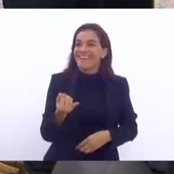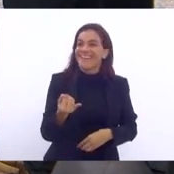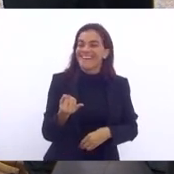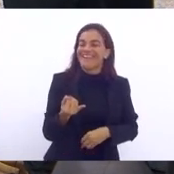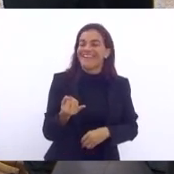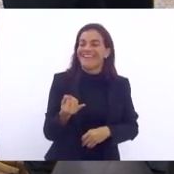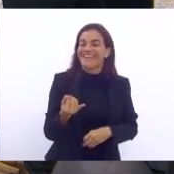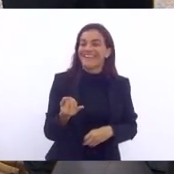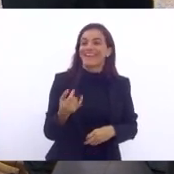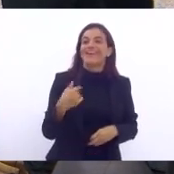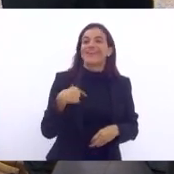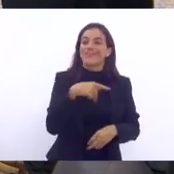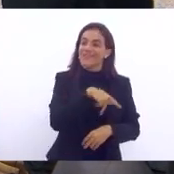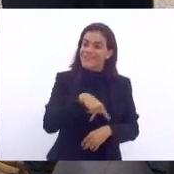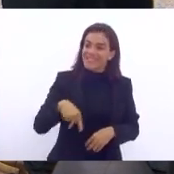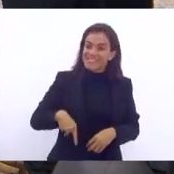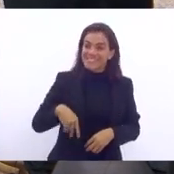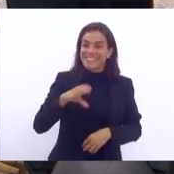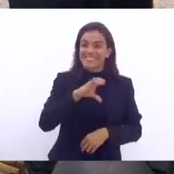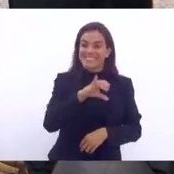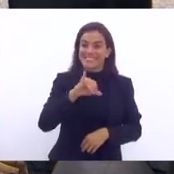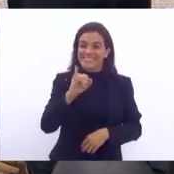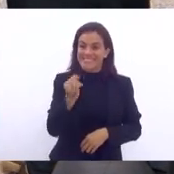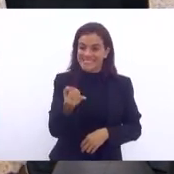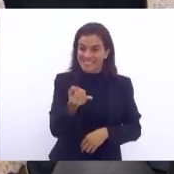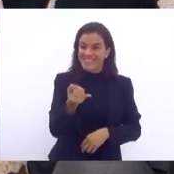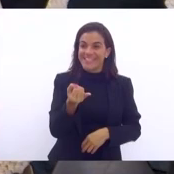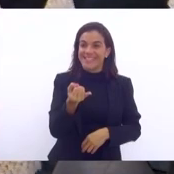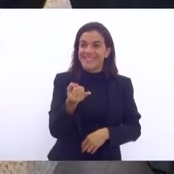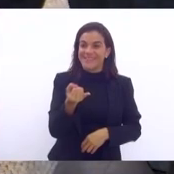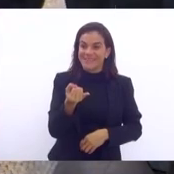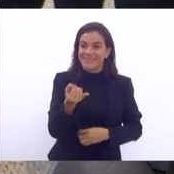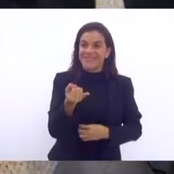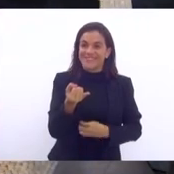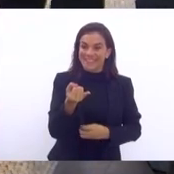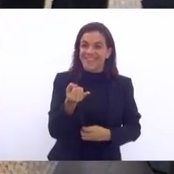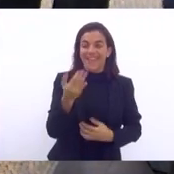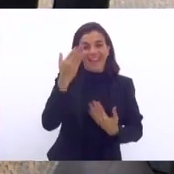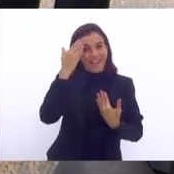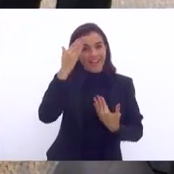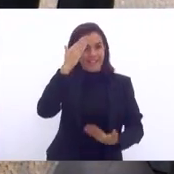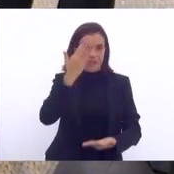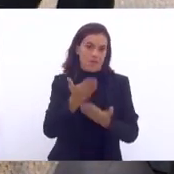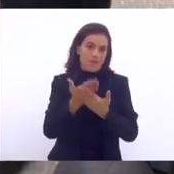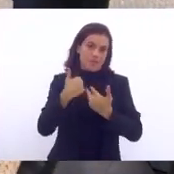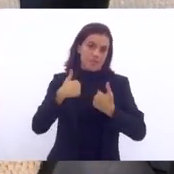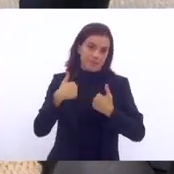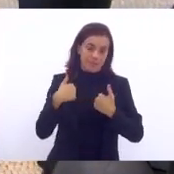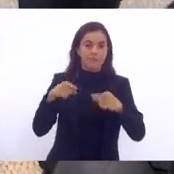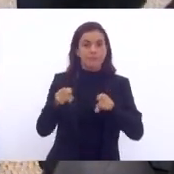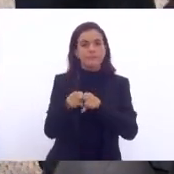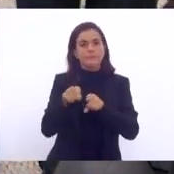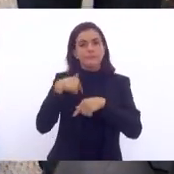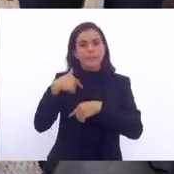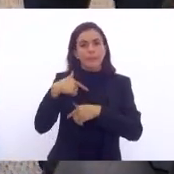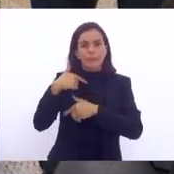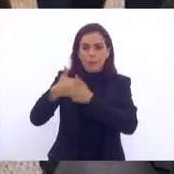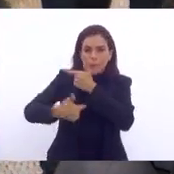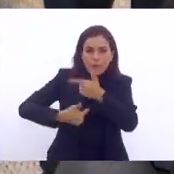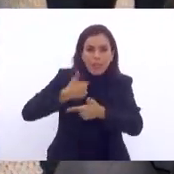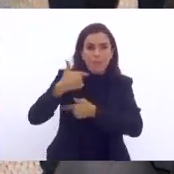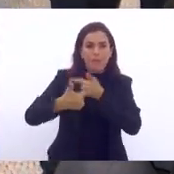CCJ. Então, eu agradeço a confiança que você teve, não só a mim, a todo o meu trabalho, a tudo aquilo que nós temos realizado